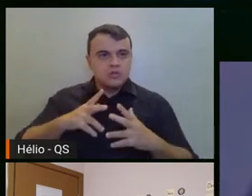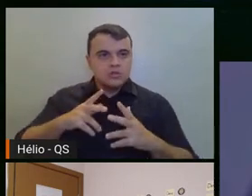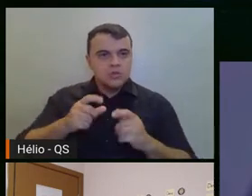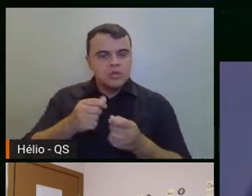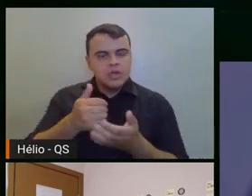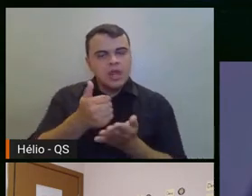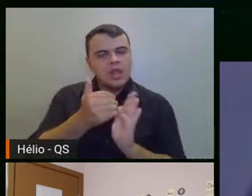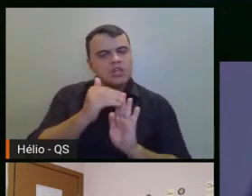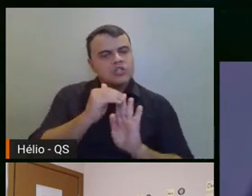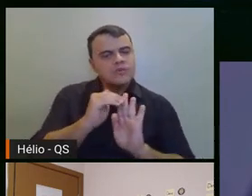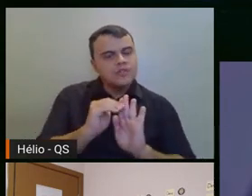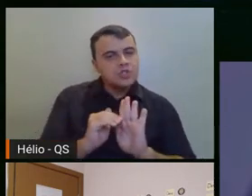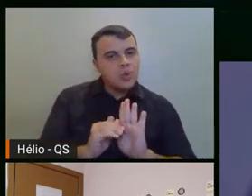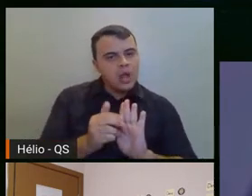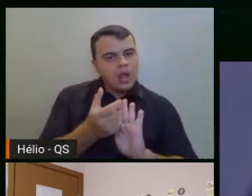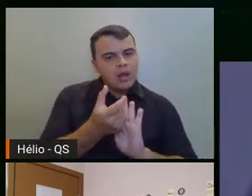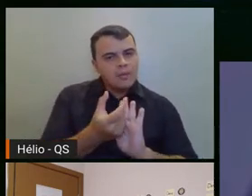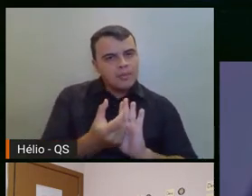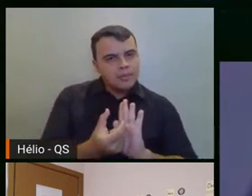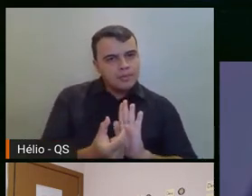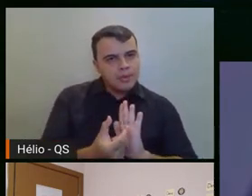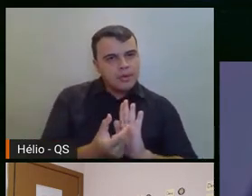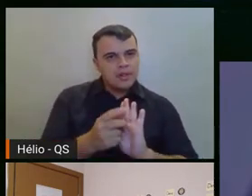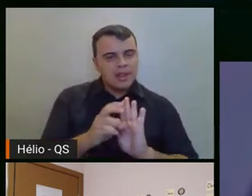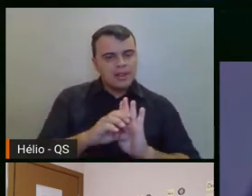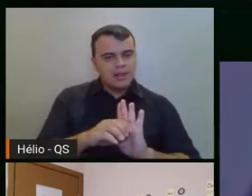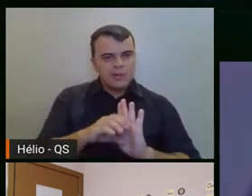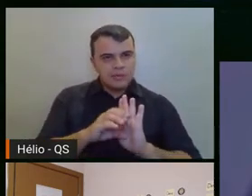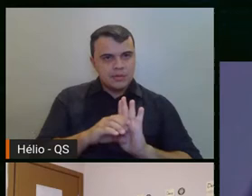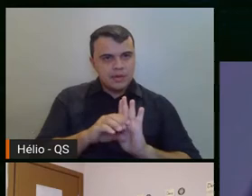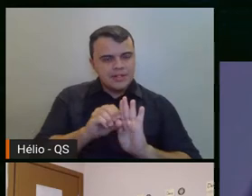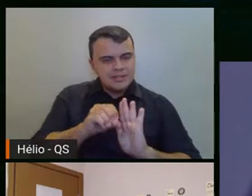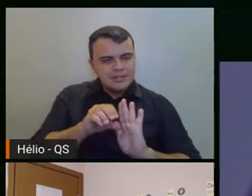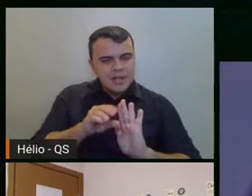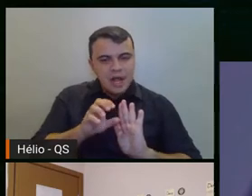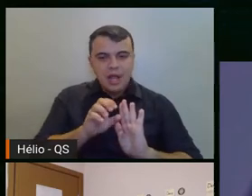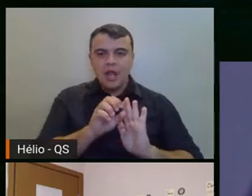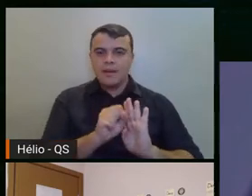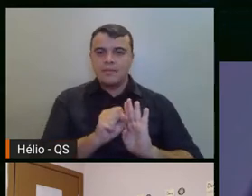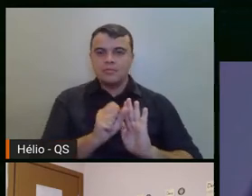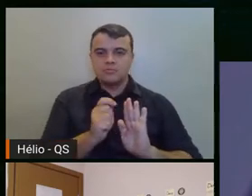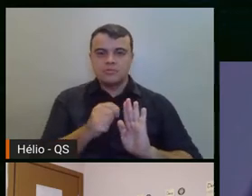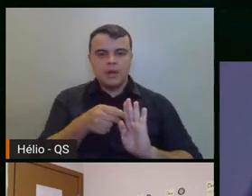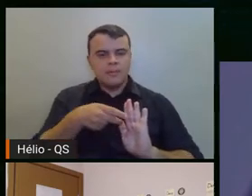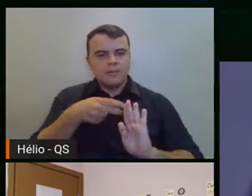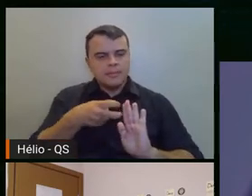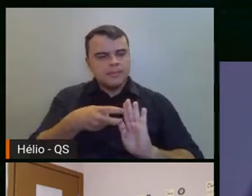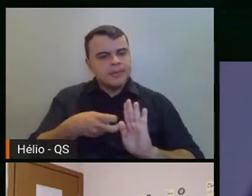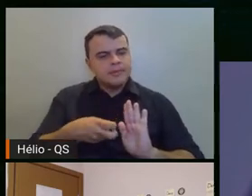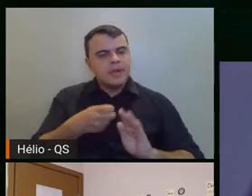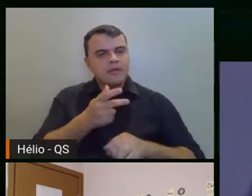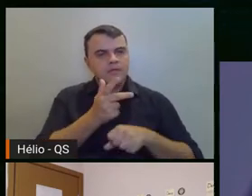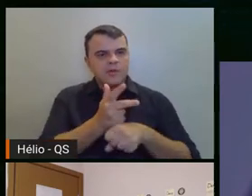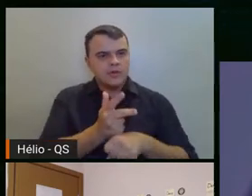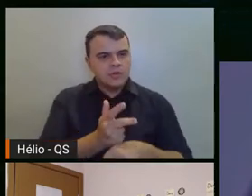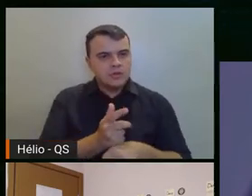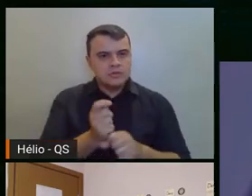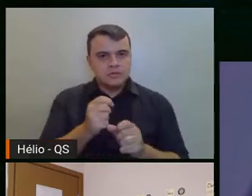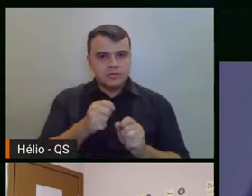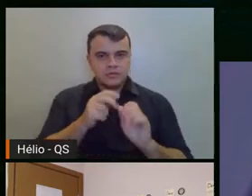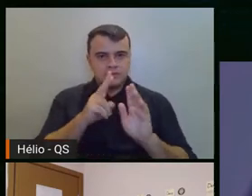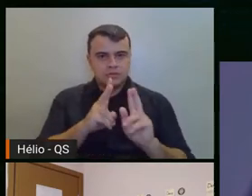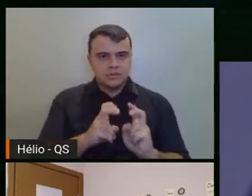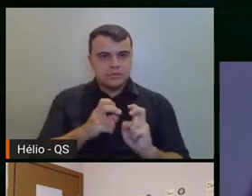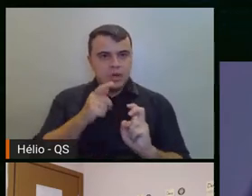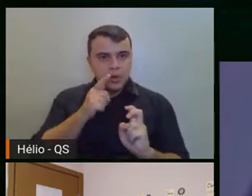dividindo divididos né segmentados num conceito de microlear nem onde vocês vão consumindo pequenos vídeos sobre conteúdos específicos para